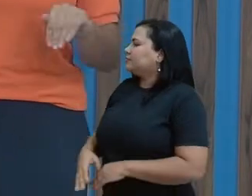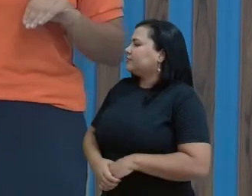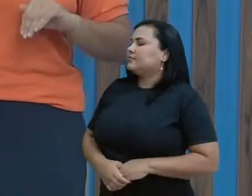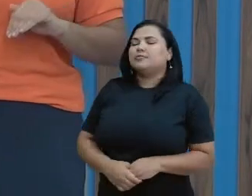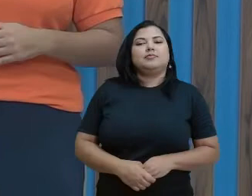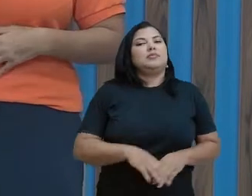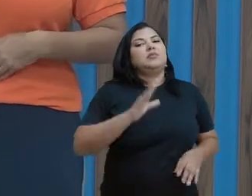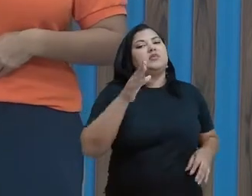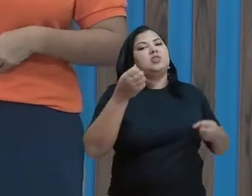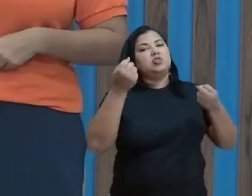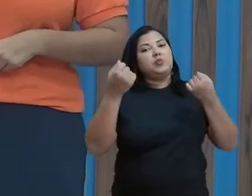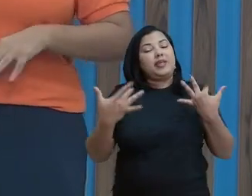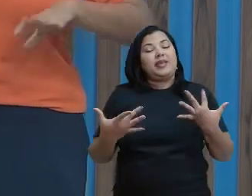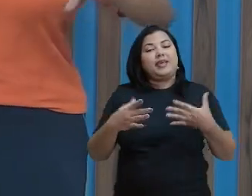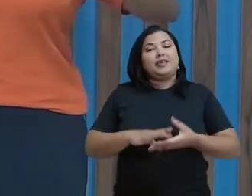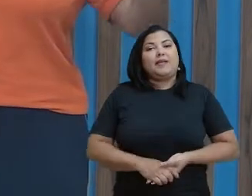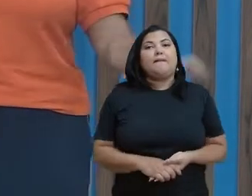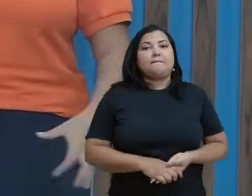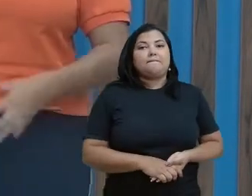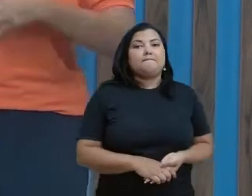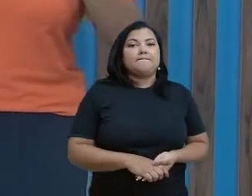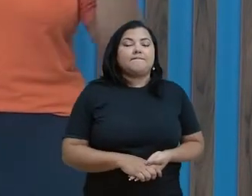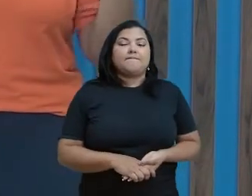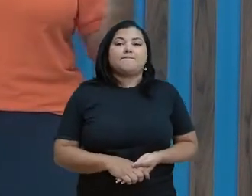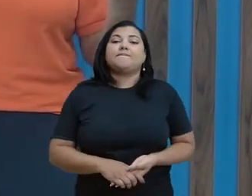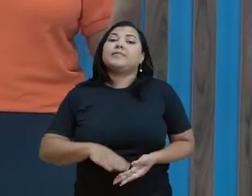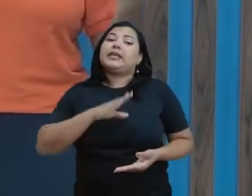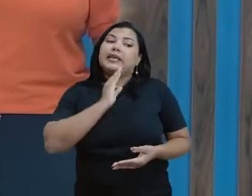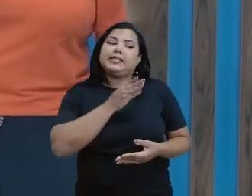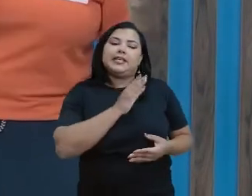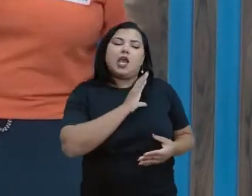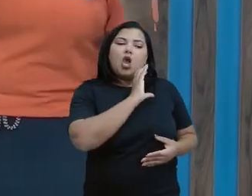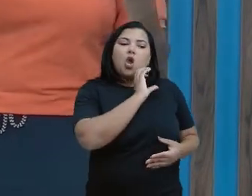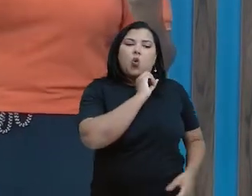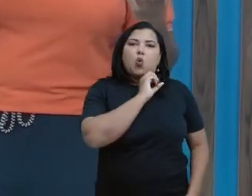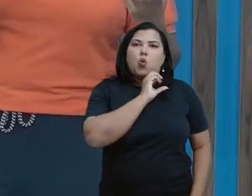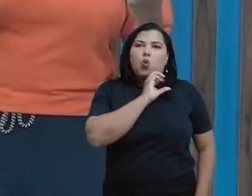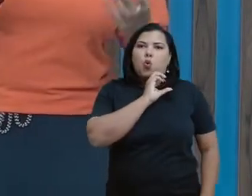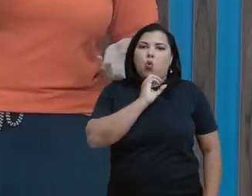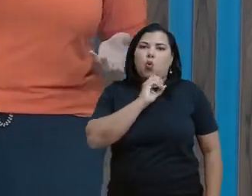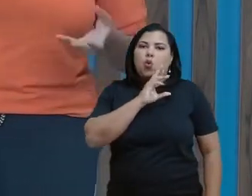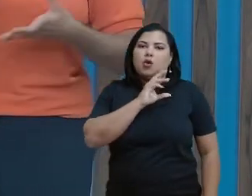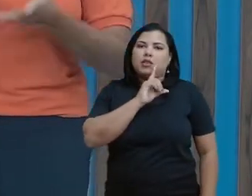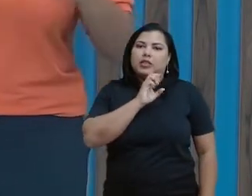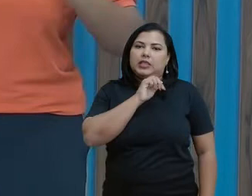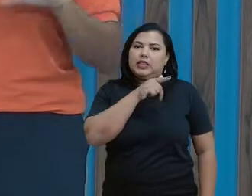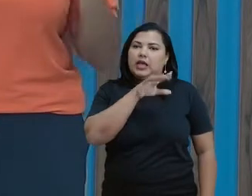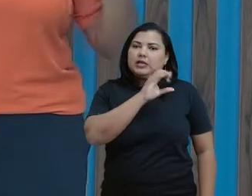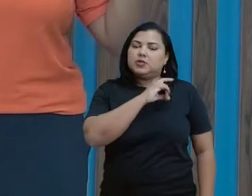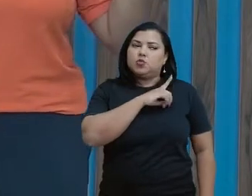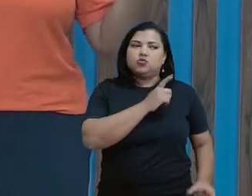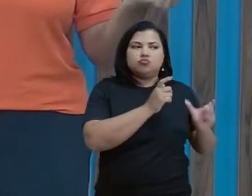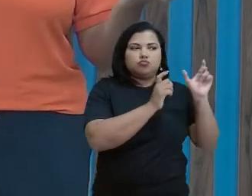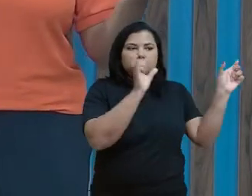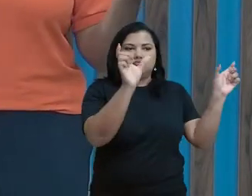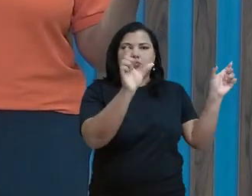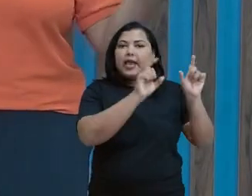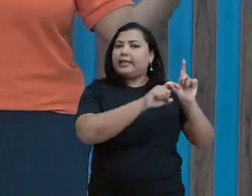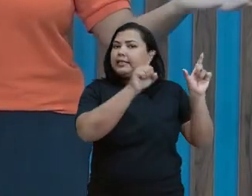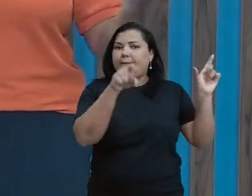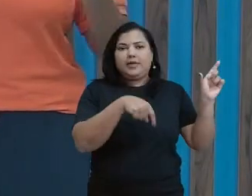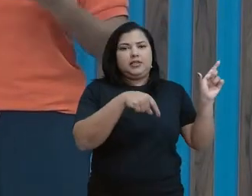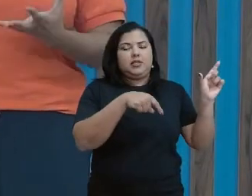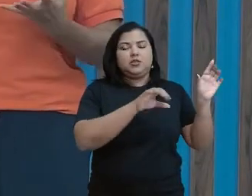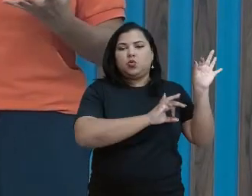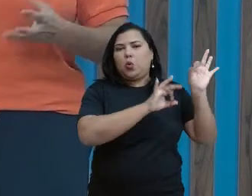já falei que a gente tem a coordenação, que é quando os períodos se relacionam de maneiras independentes. Então,